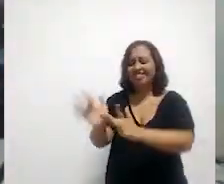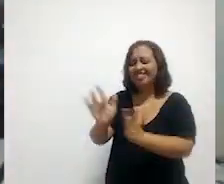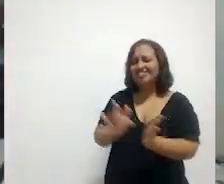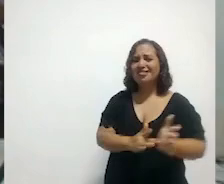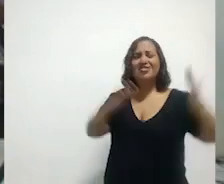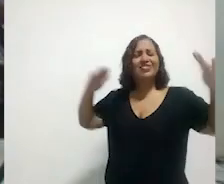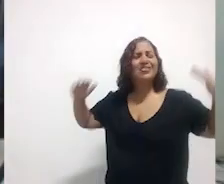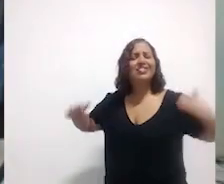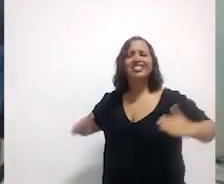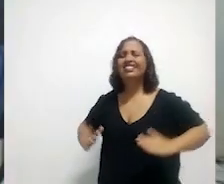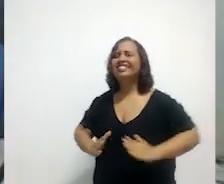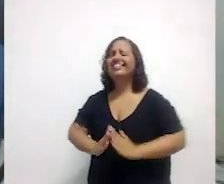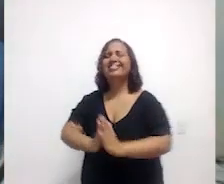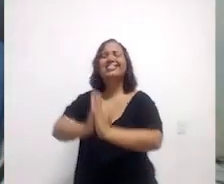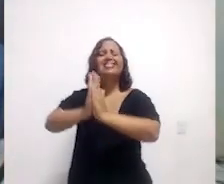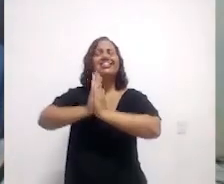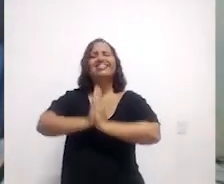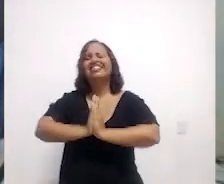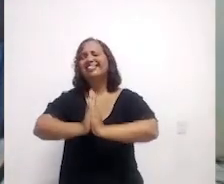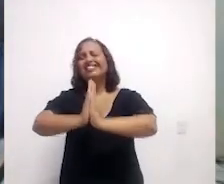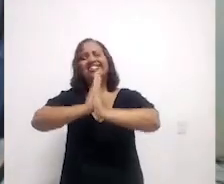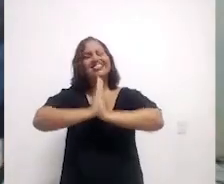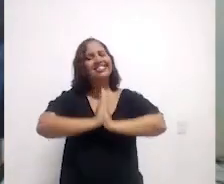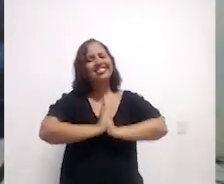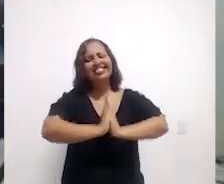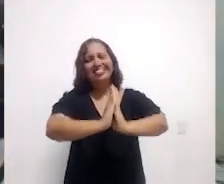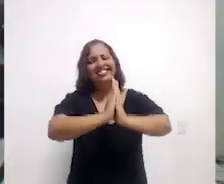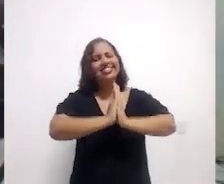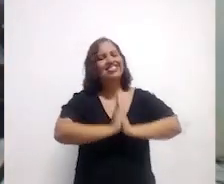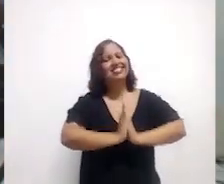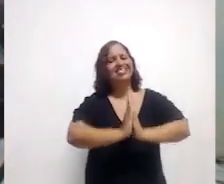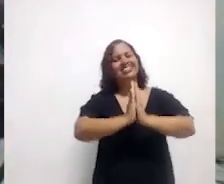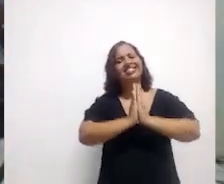somente a ti, Jesus.